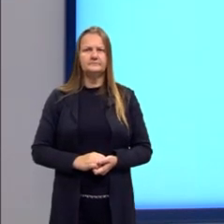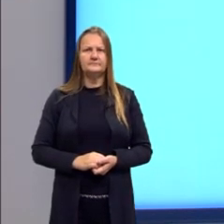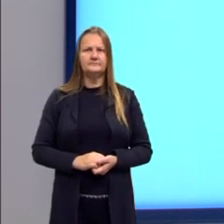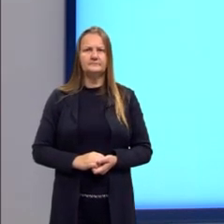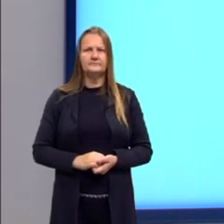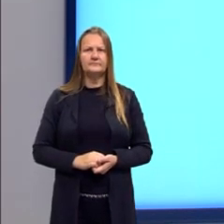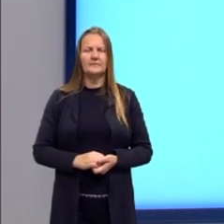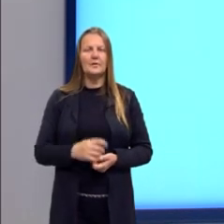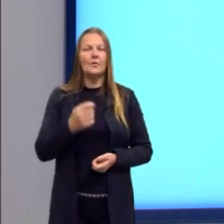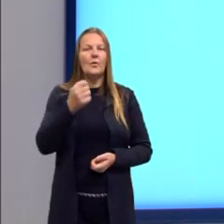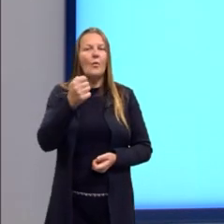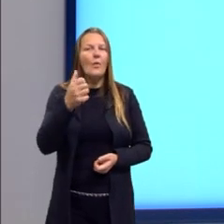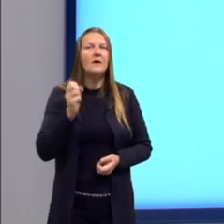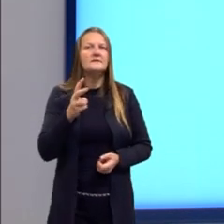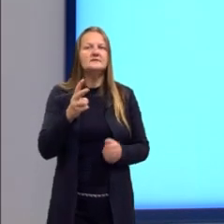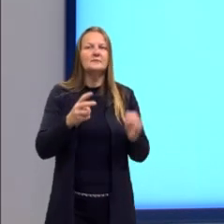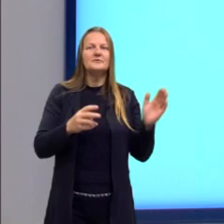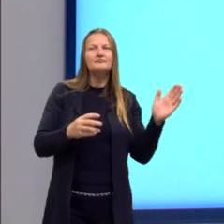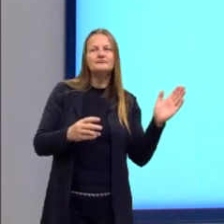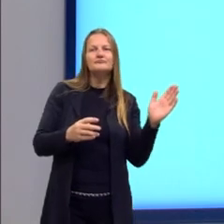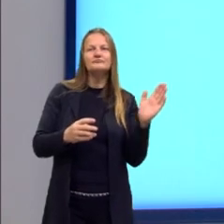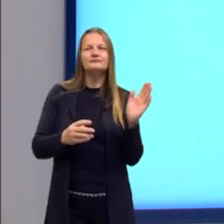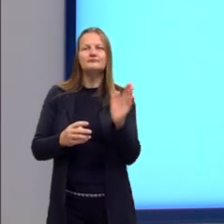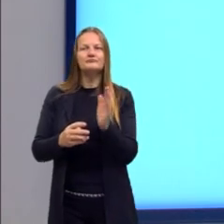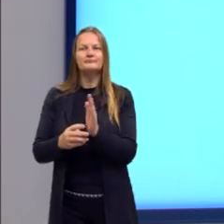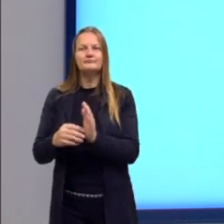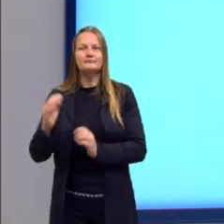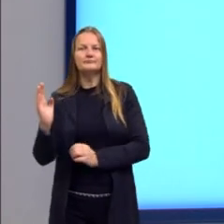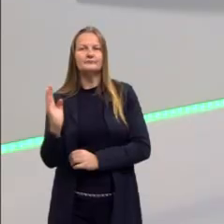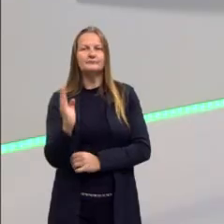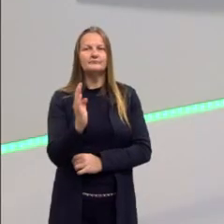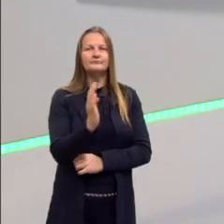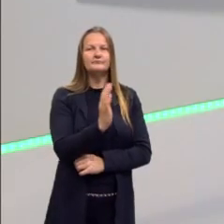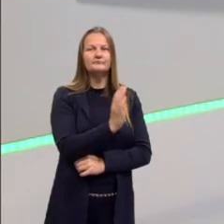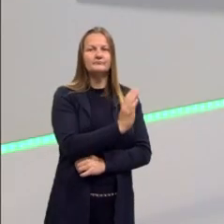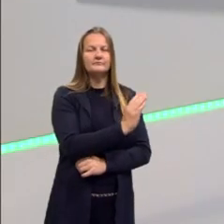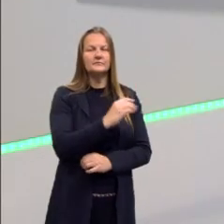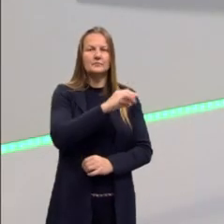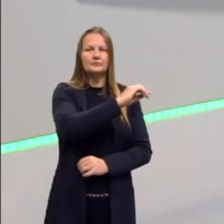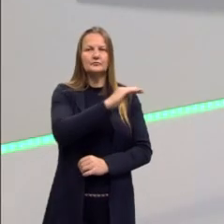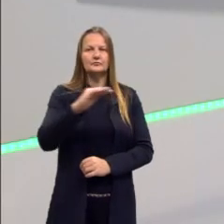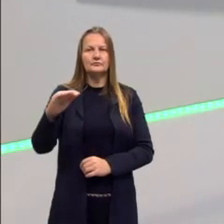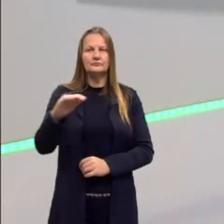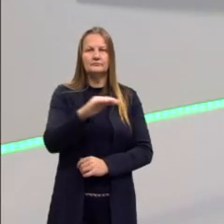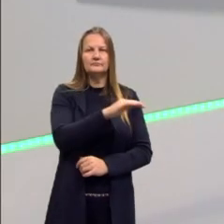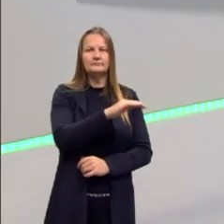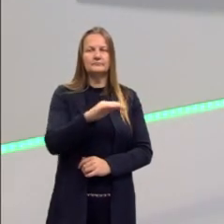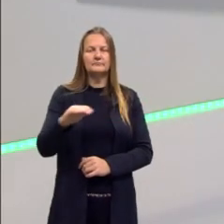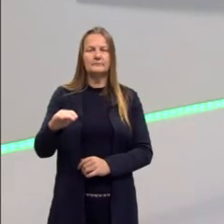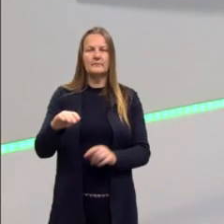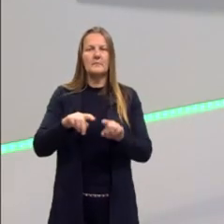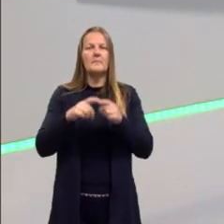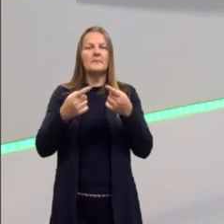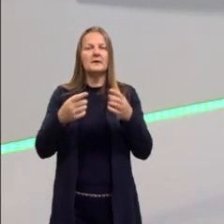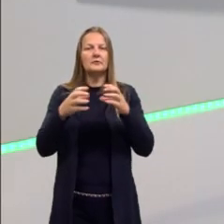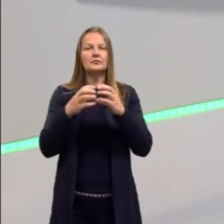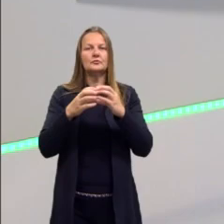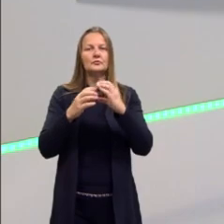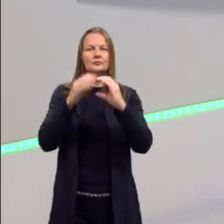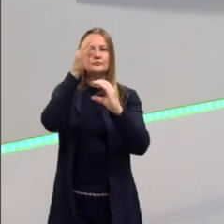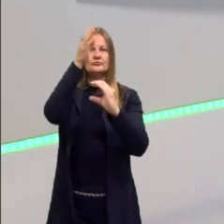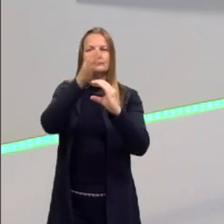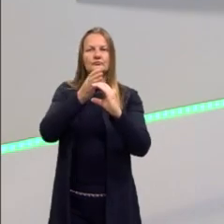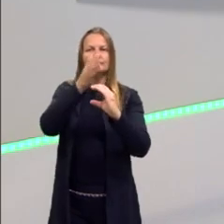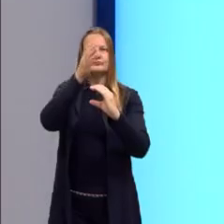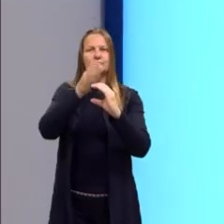gente sempre seguida nesse sentido né porque a gente escreve nesse sentido então é força do hábito mas o meu grupo funcional tá